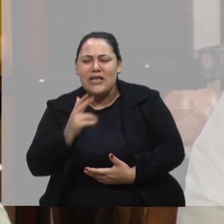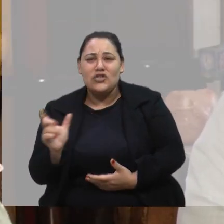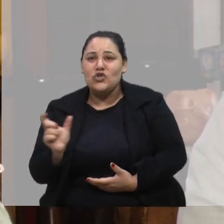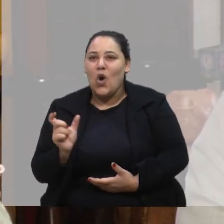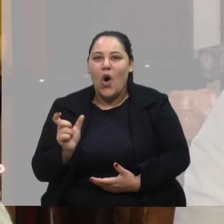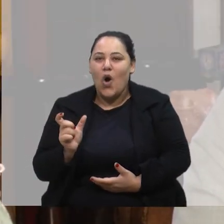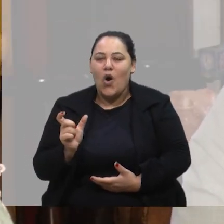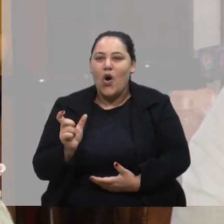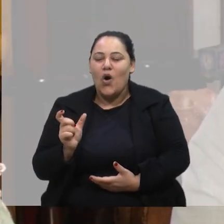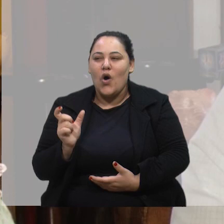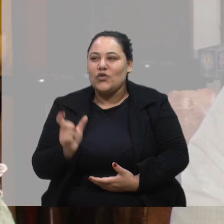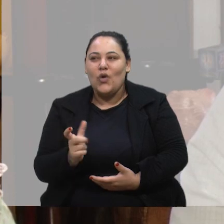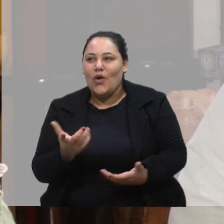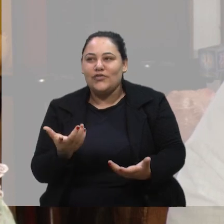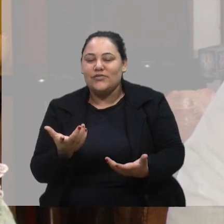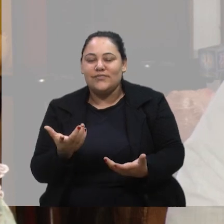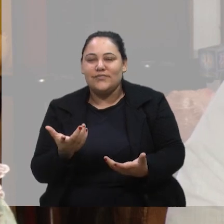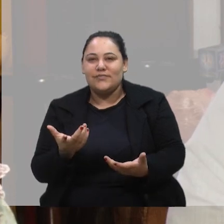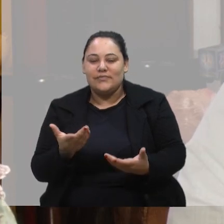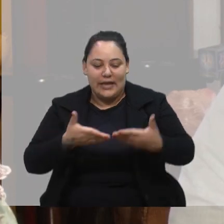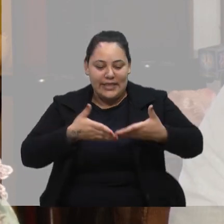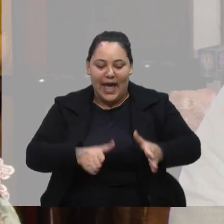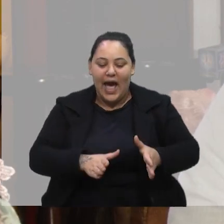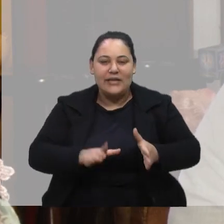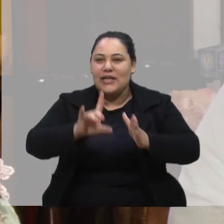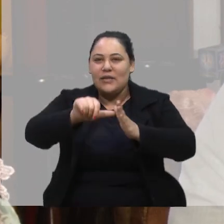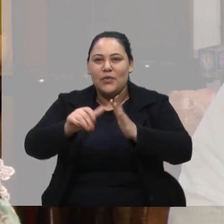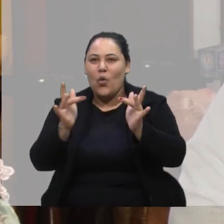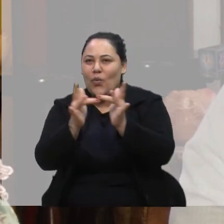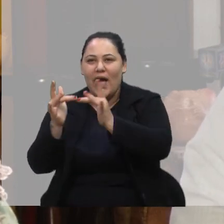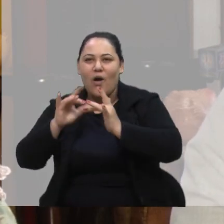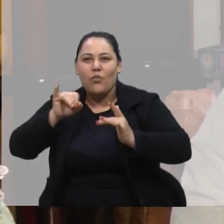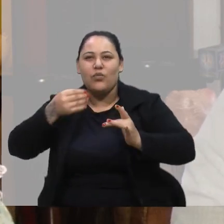para ela fazer. E as oportunidades apareceram, eu